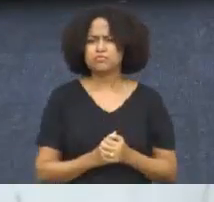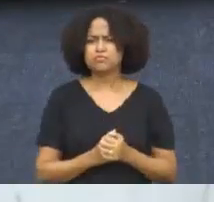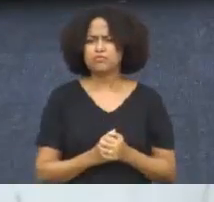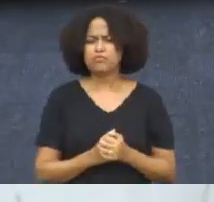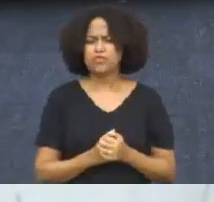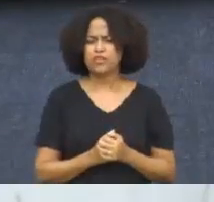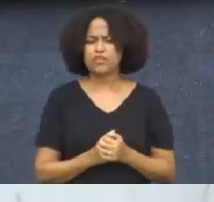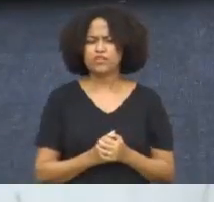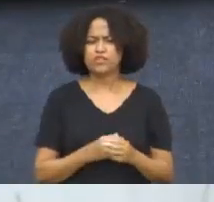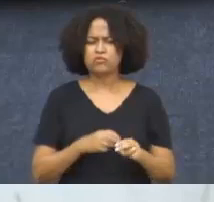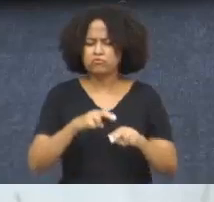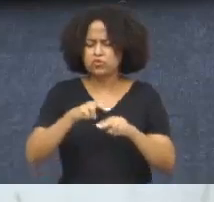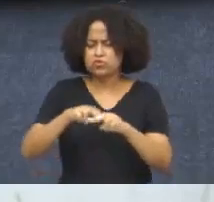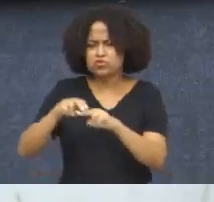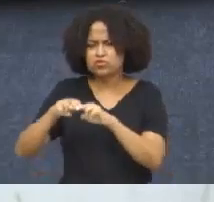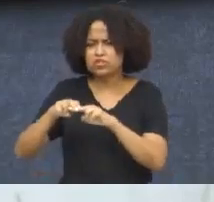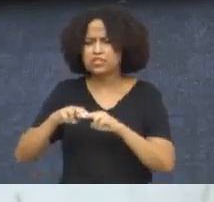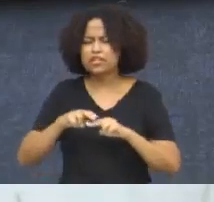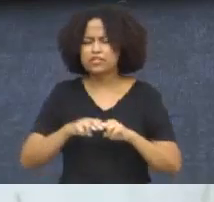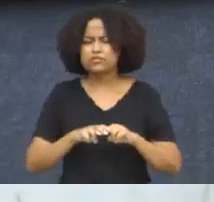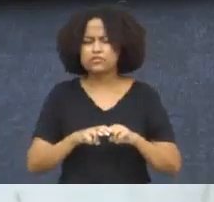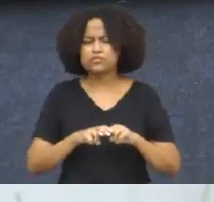Reinaldo, Bruno, Maninho.